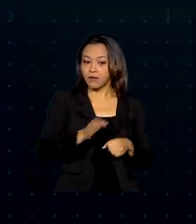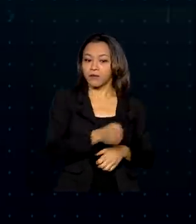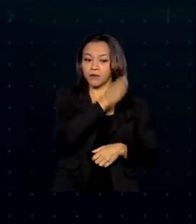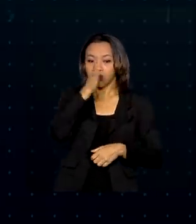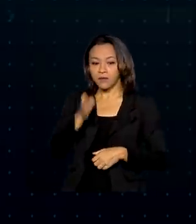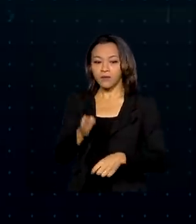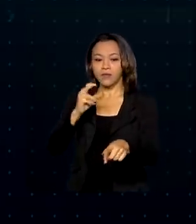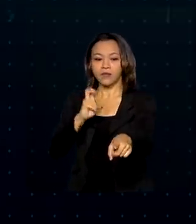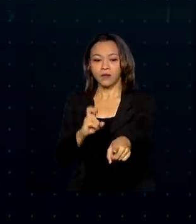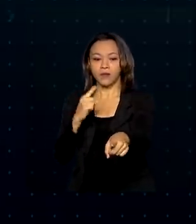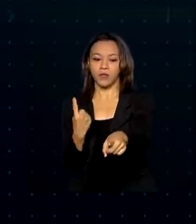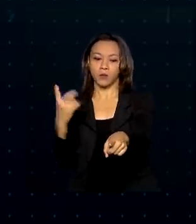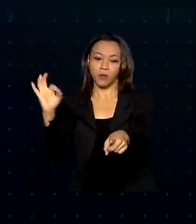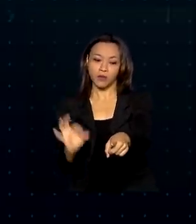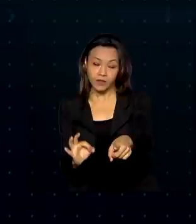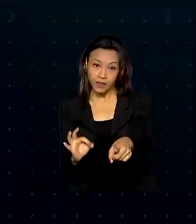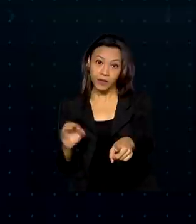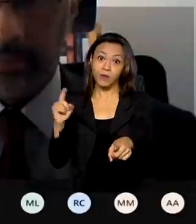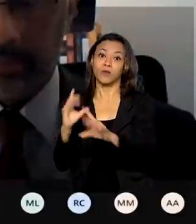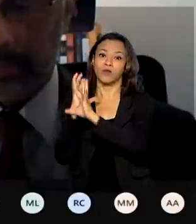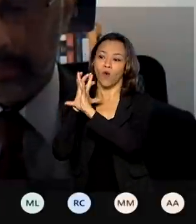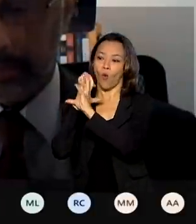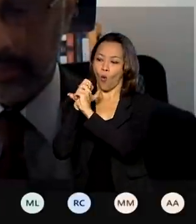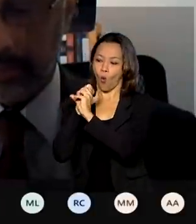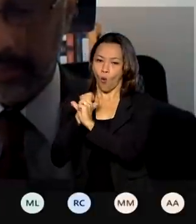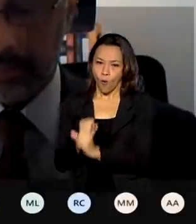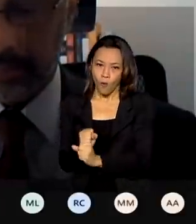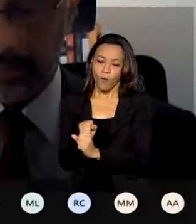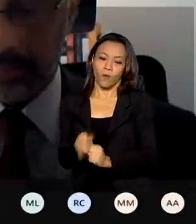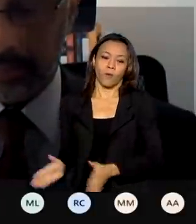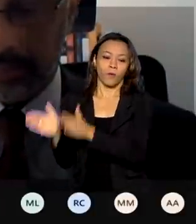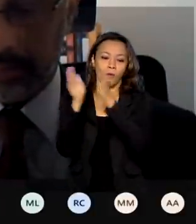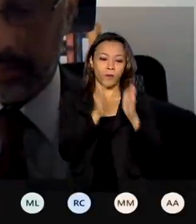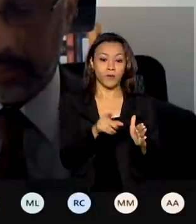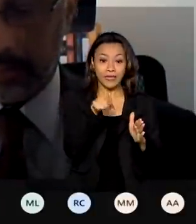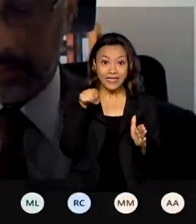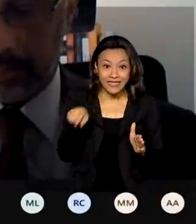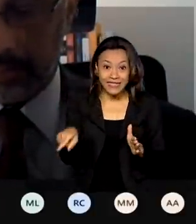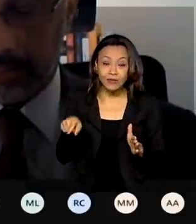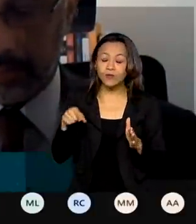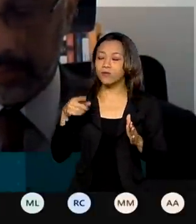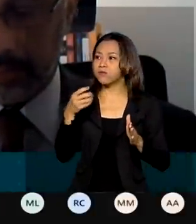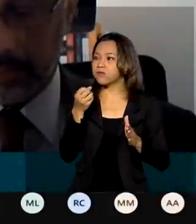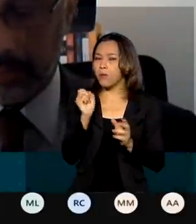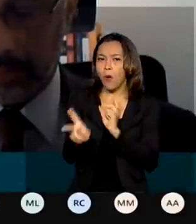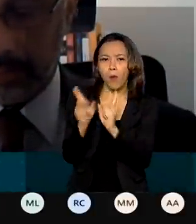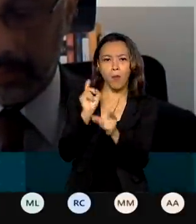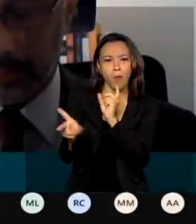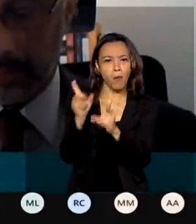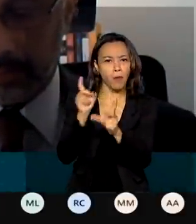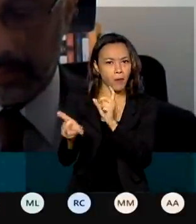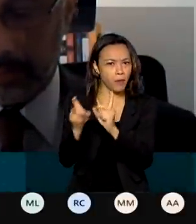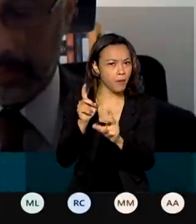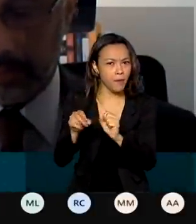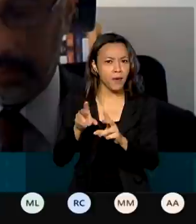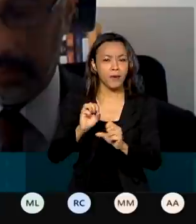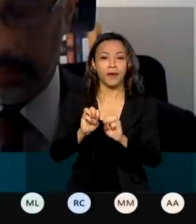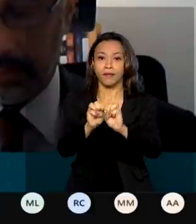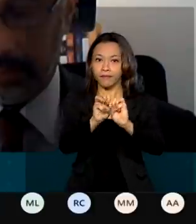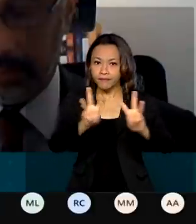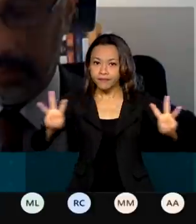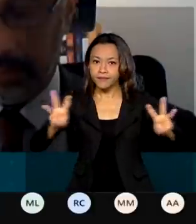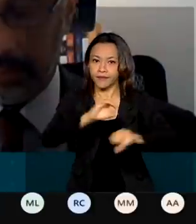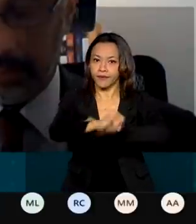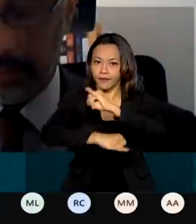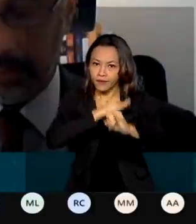51 por cento no período acumulado um destaque para o comércio eletrônico comércio não presencial na modalidade